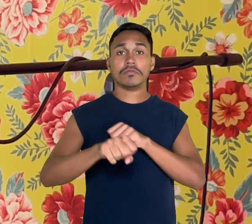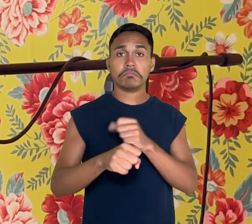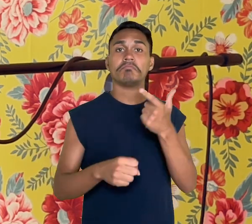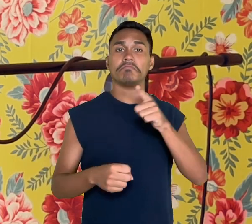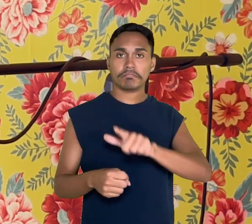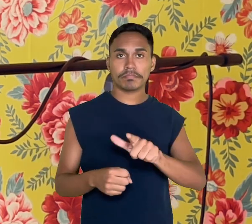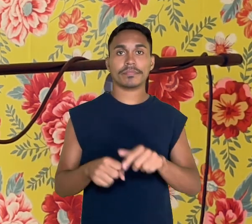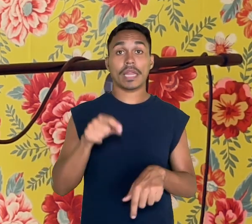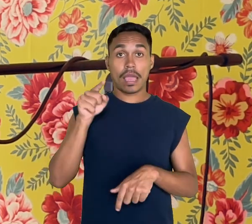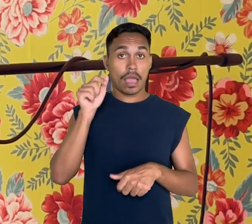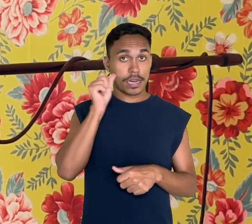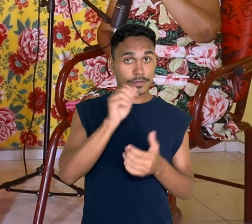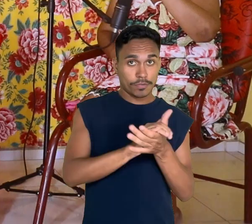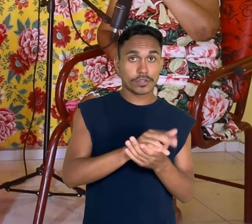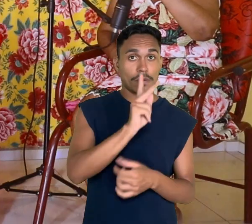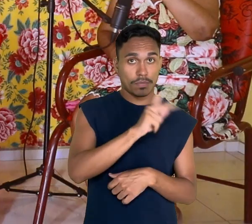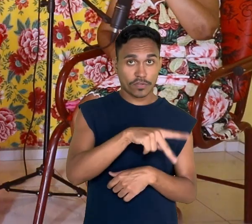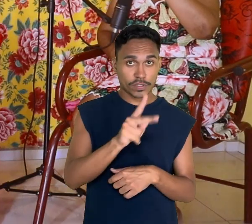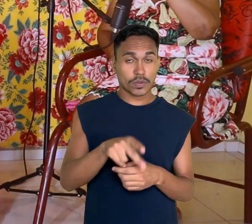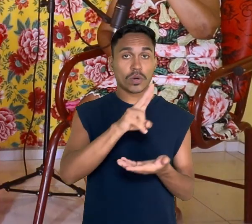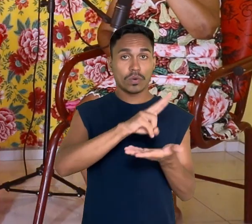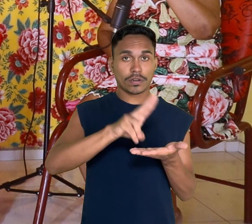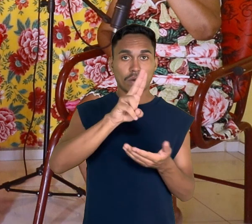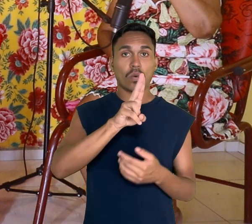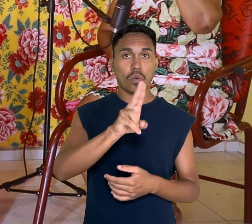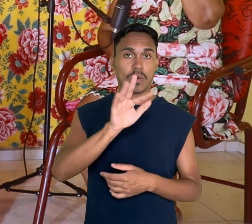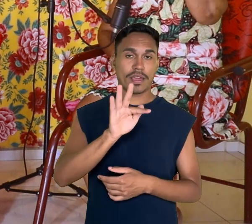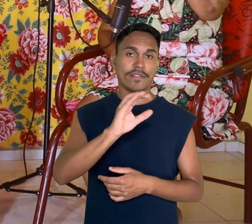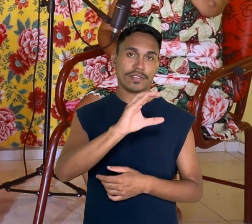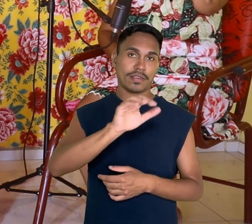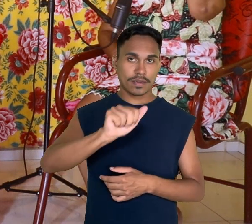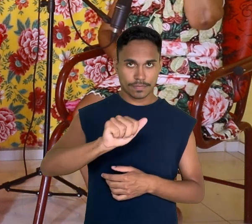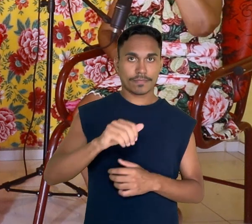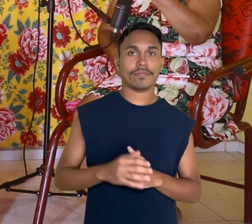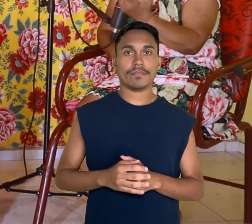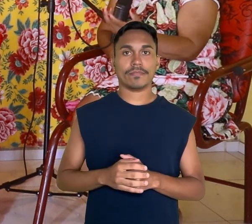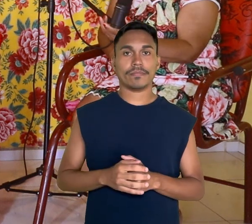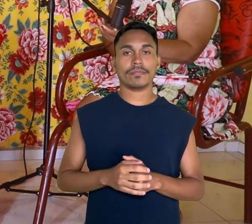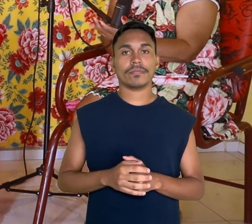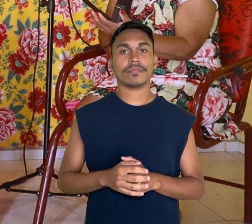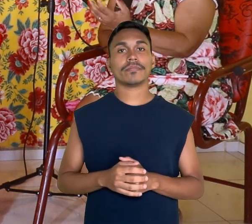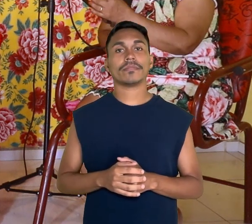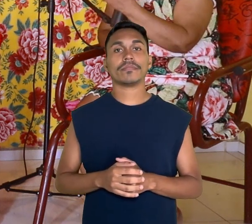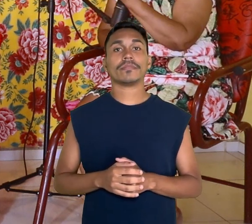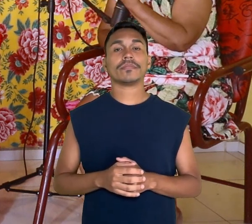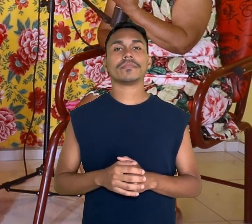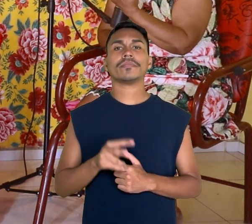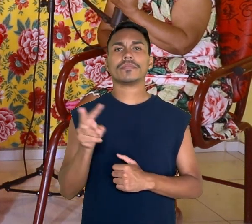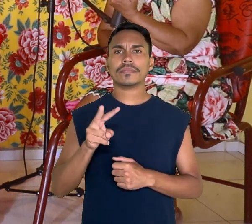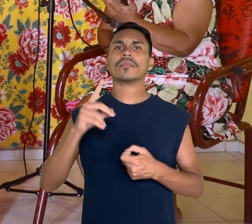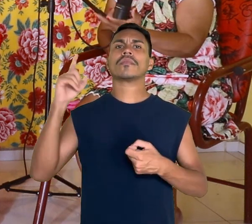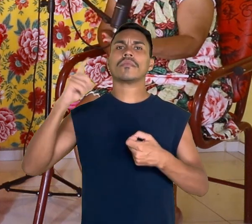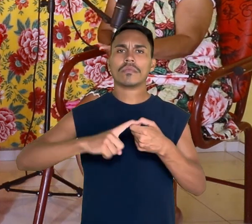e ela também, ela era professora da universidade aqui de Juazeiro, da UFCA. E eles